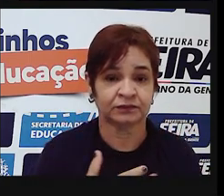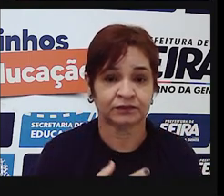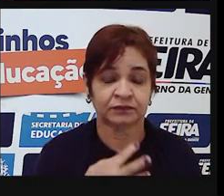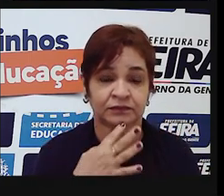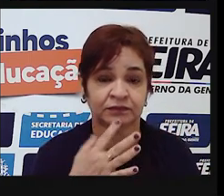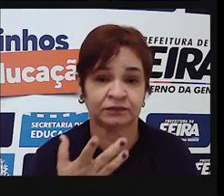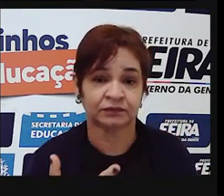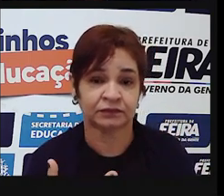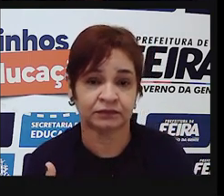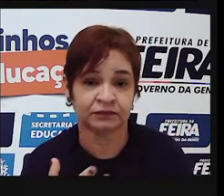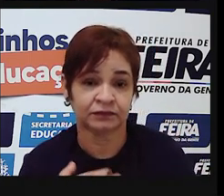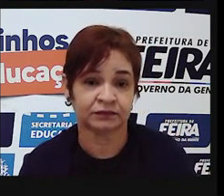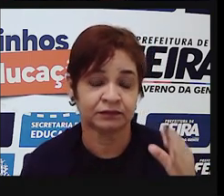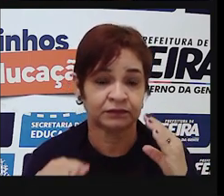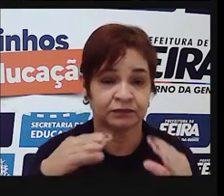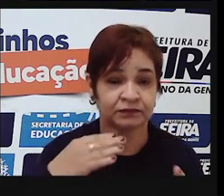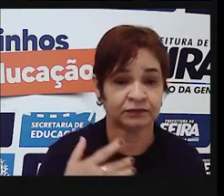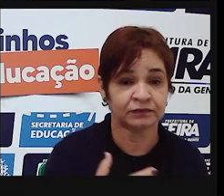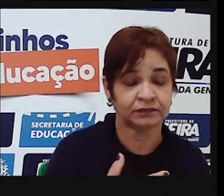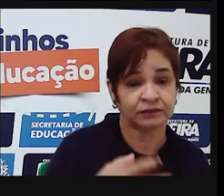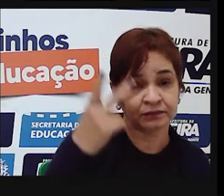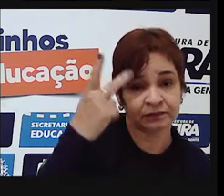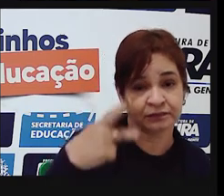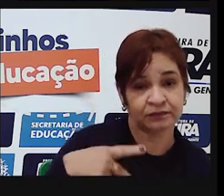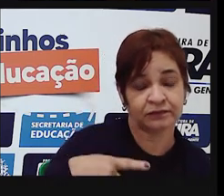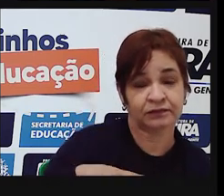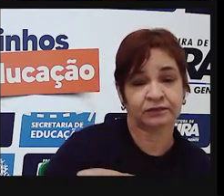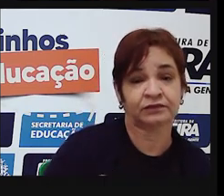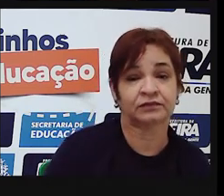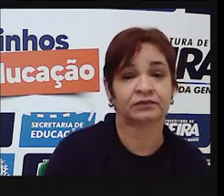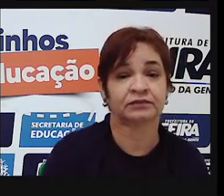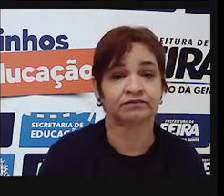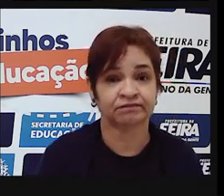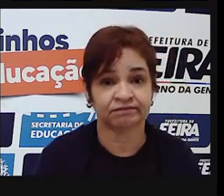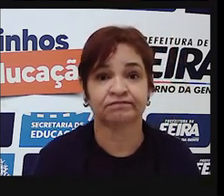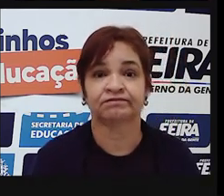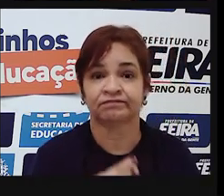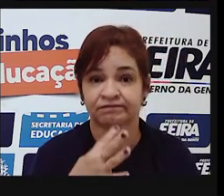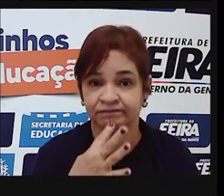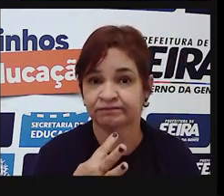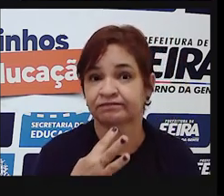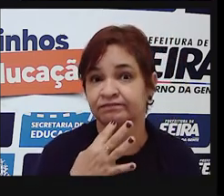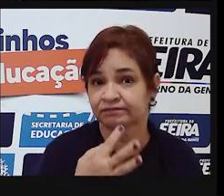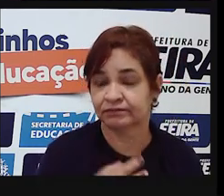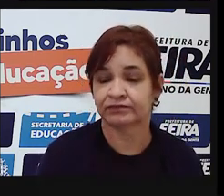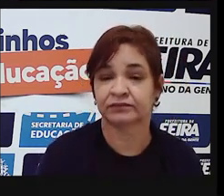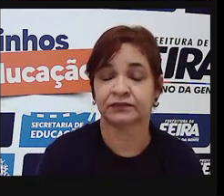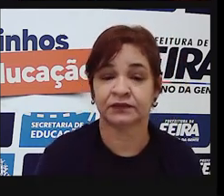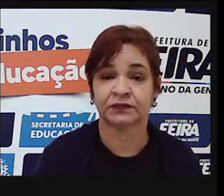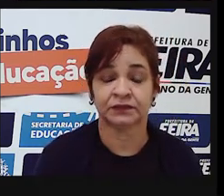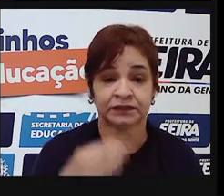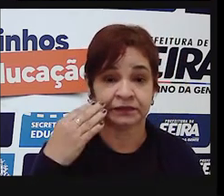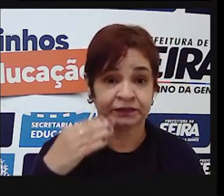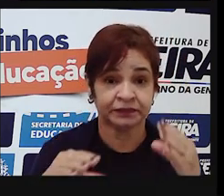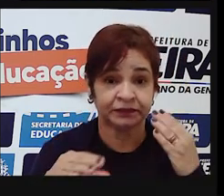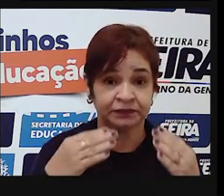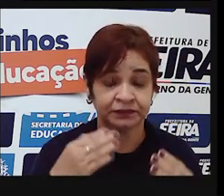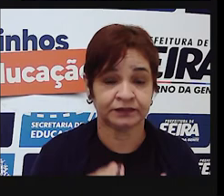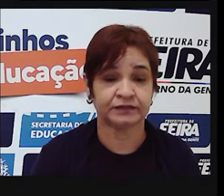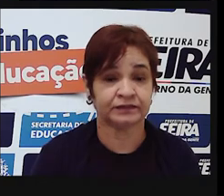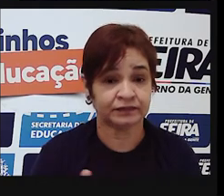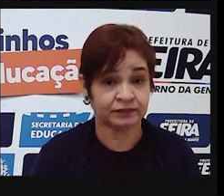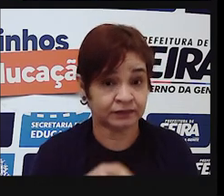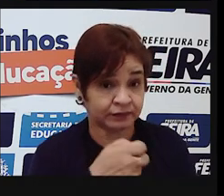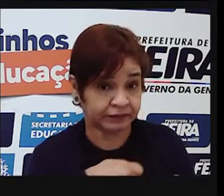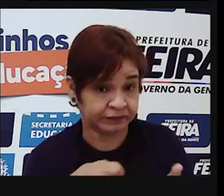da cidade sou eu. Essa aí é muito conhecida. A cantora e compositora tornou o samba reggae